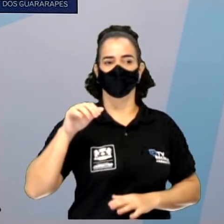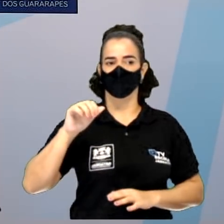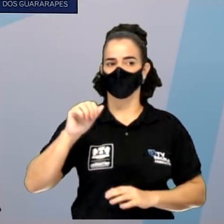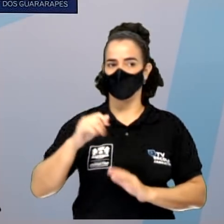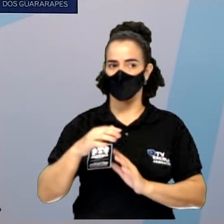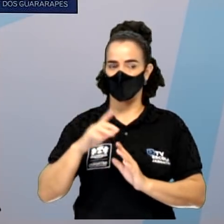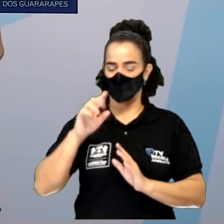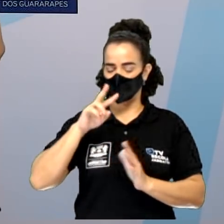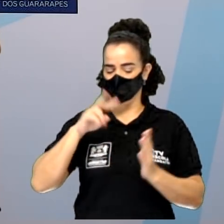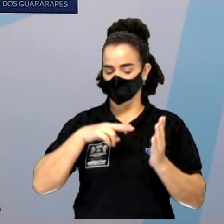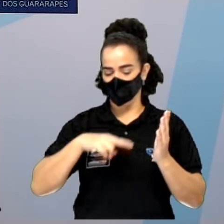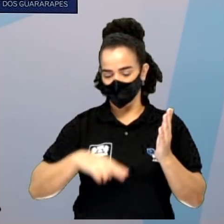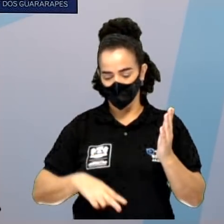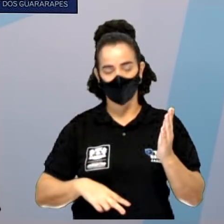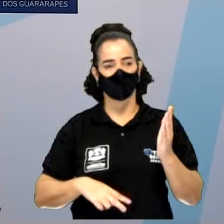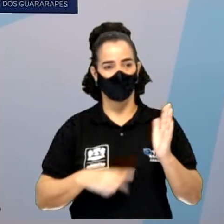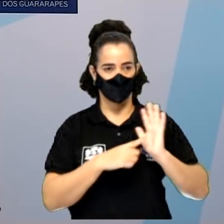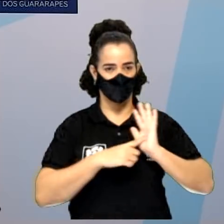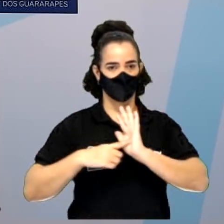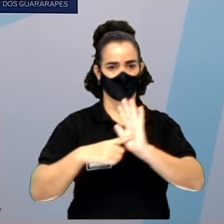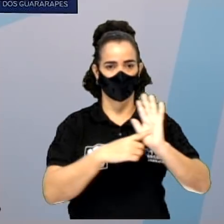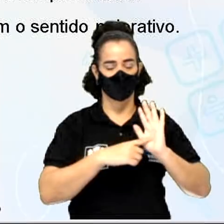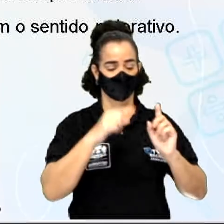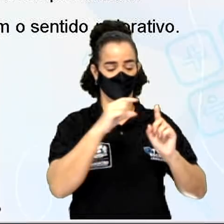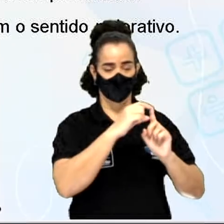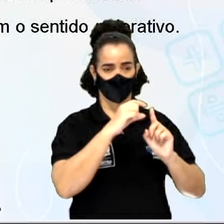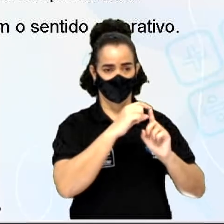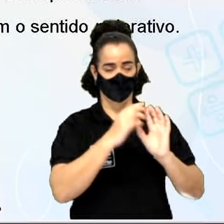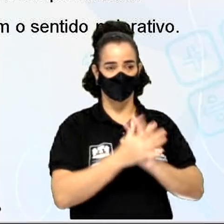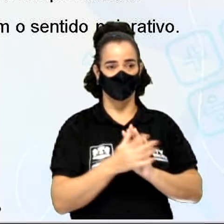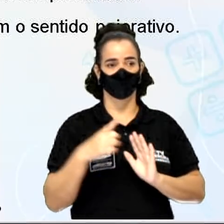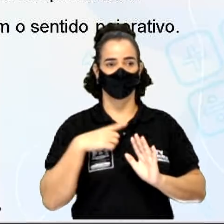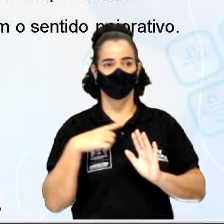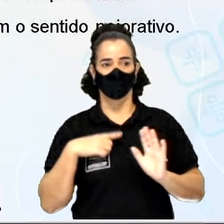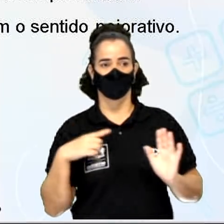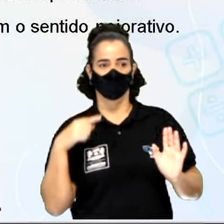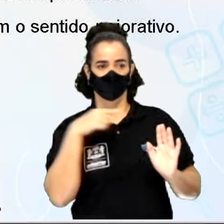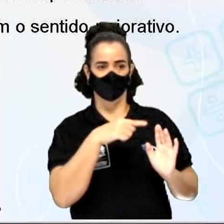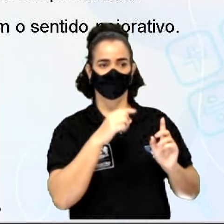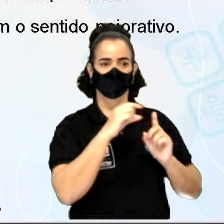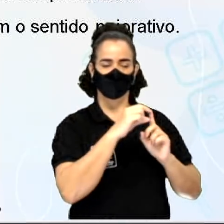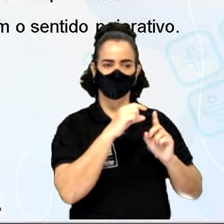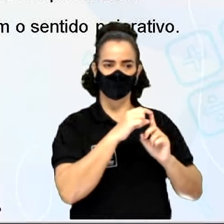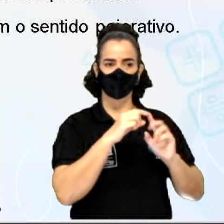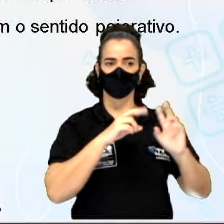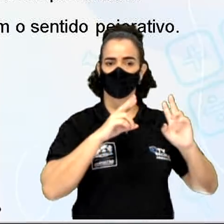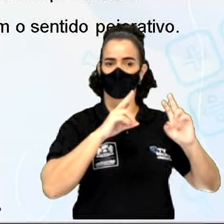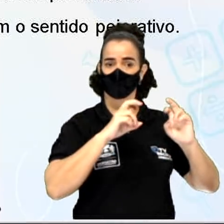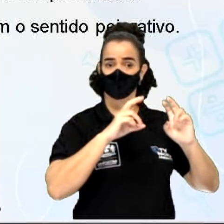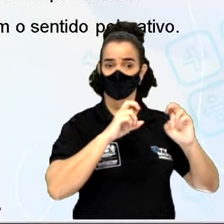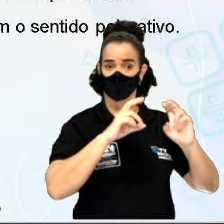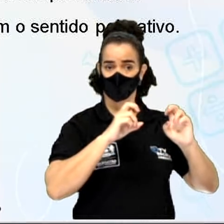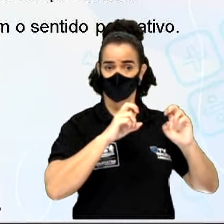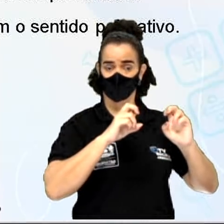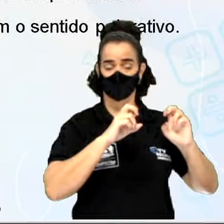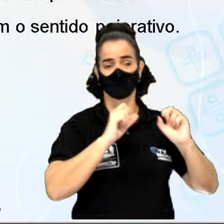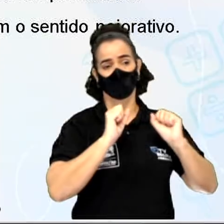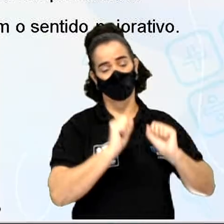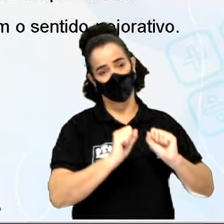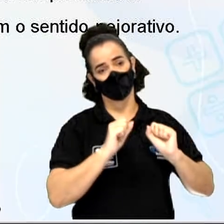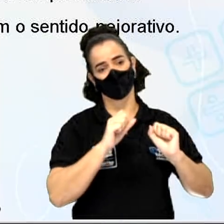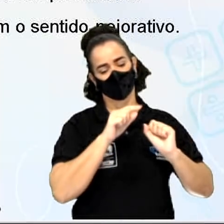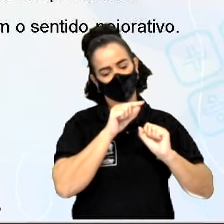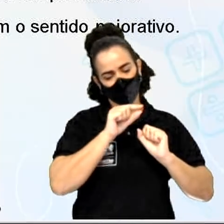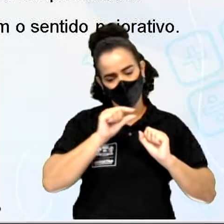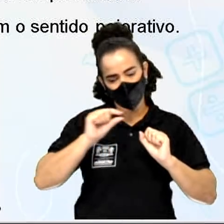abaixo, observando as palavras destacadas. Nós temos o destaque feito aí sempre entre aspas, tá? Algumas vezes pode vir sublinhado,